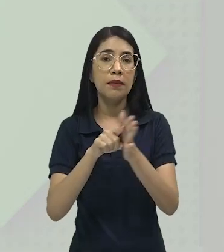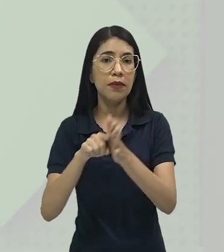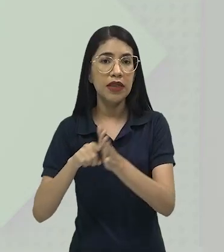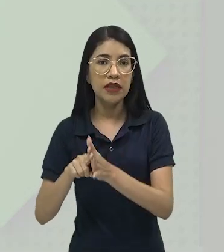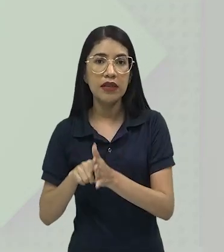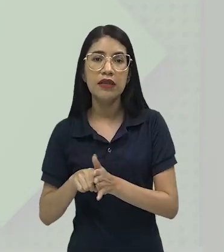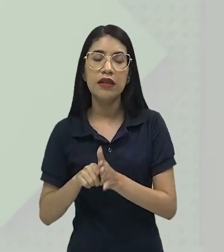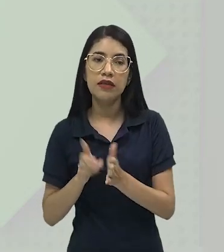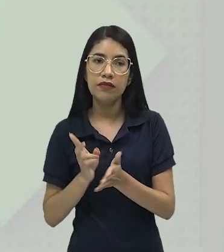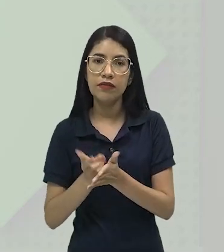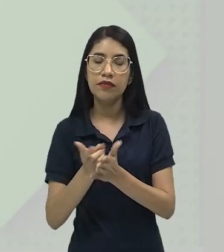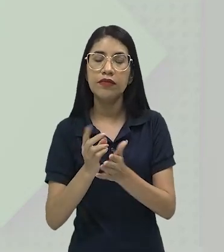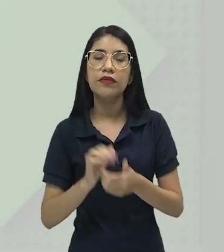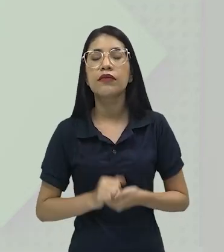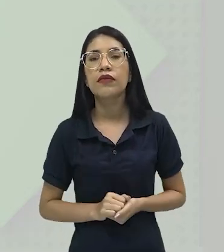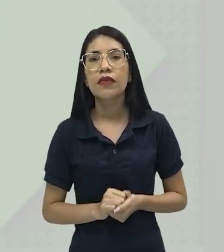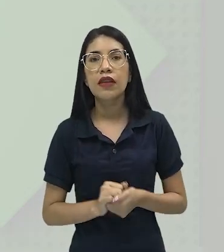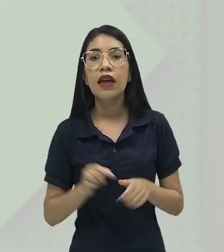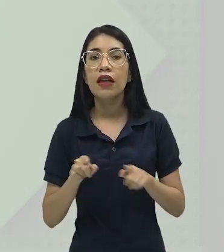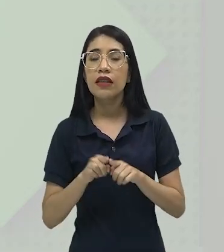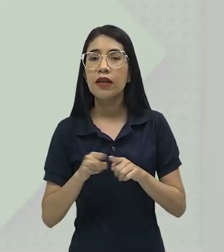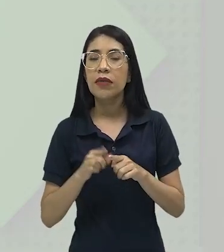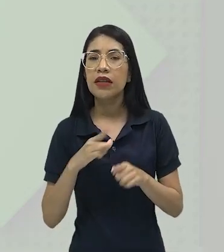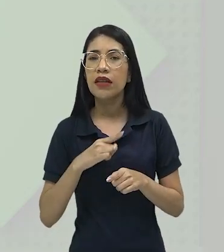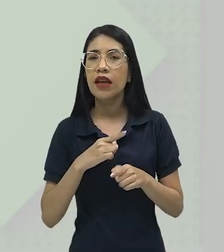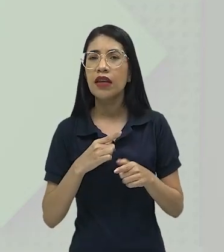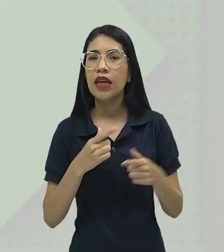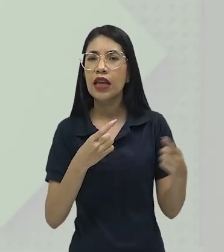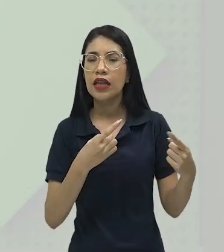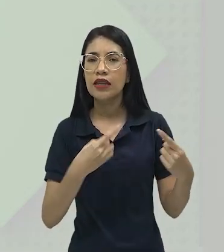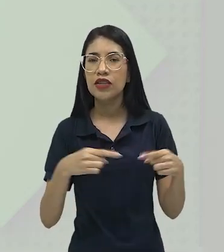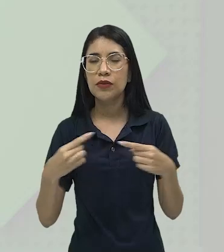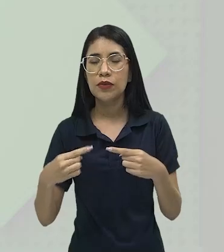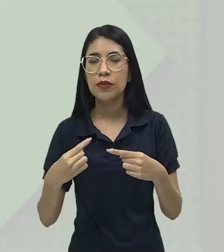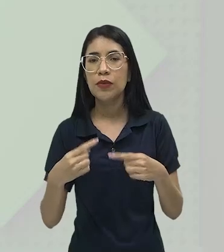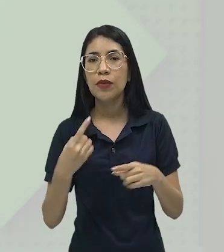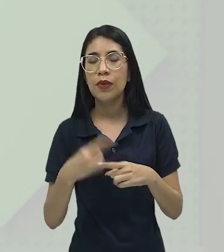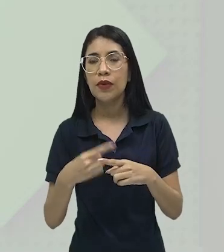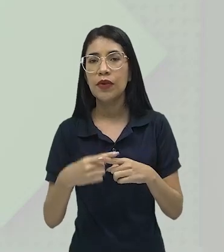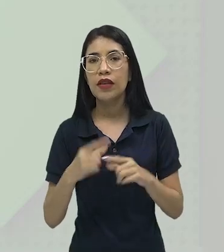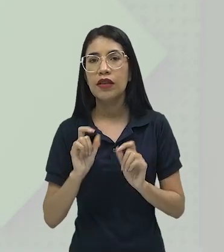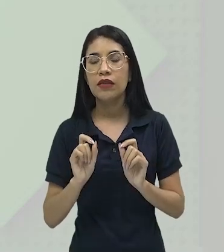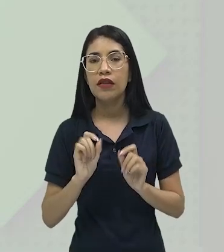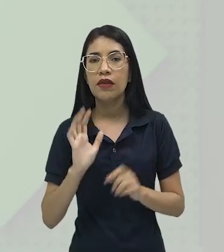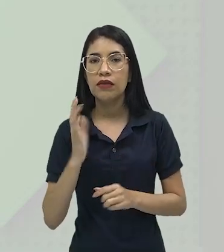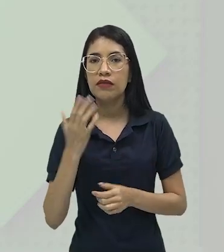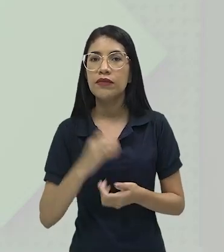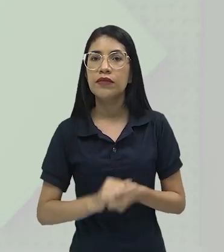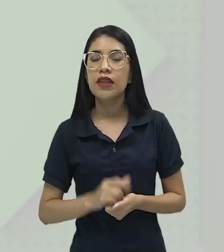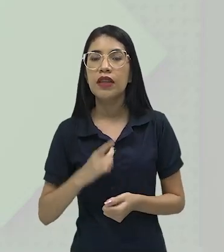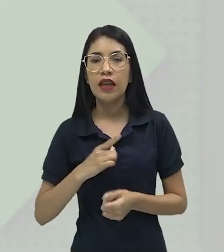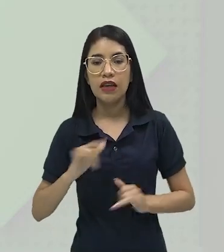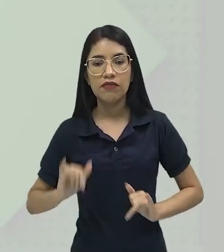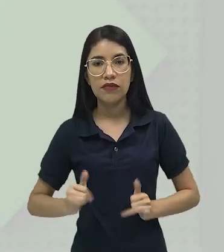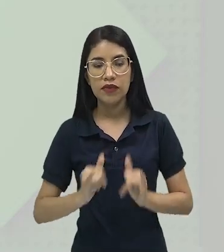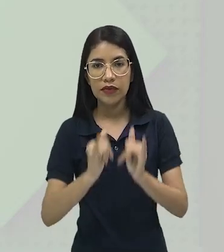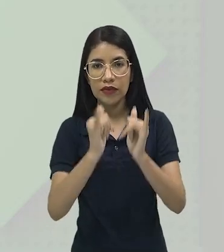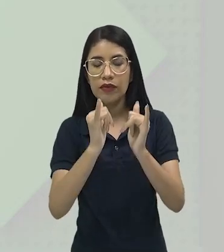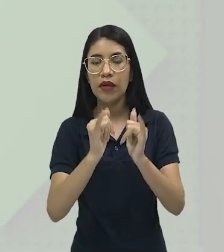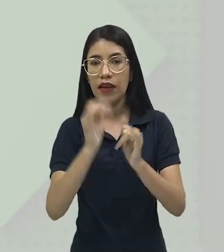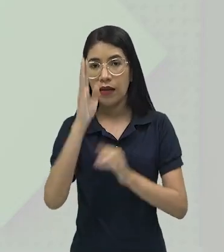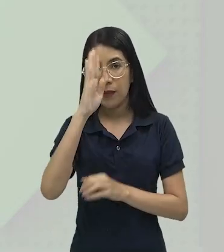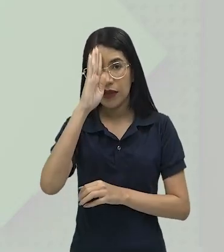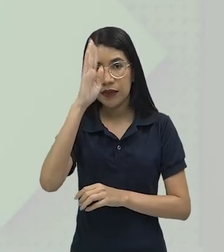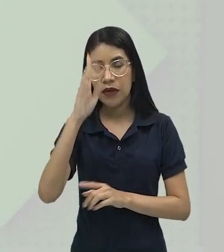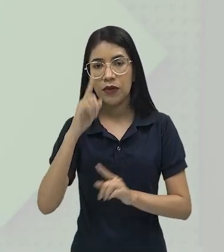estudadas. E é algo que conflita muito, porque a gente tem as usinas hidrelétricas como a